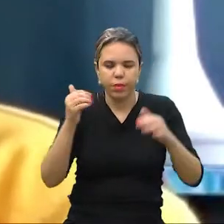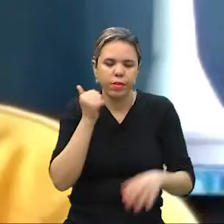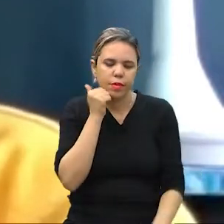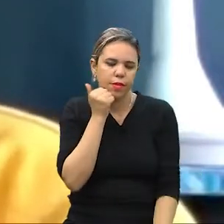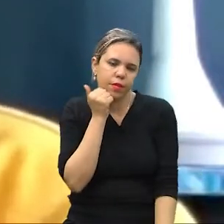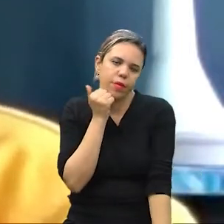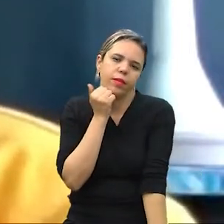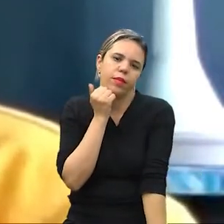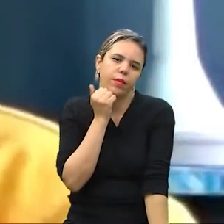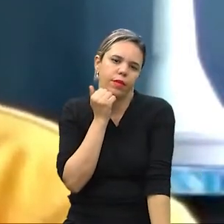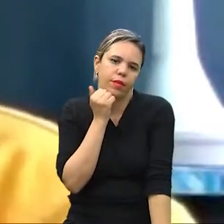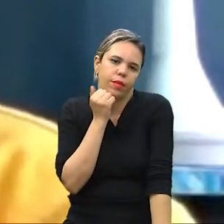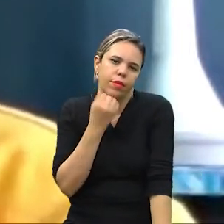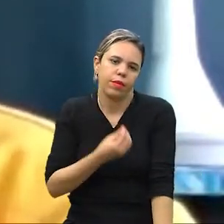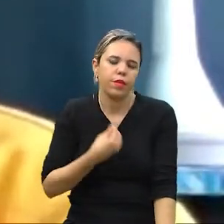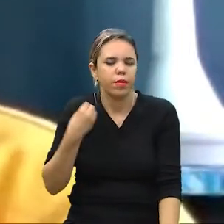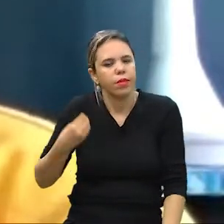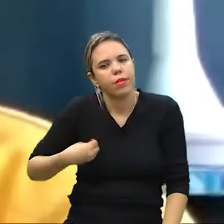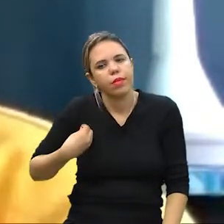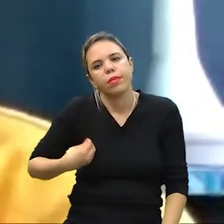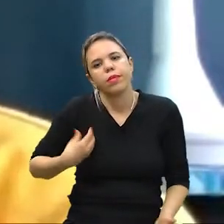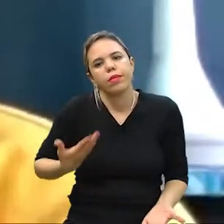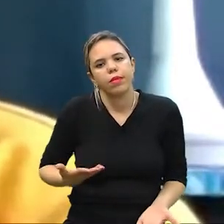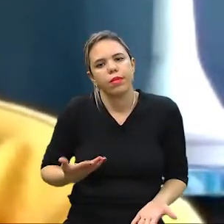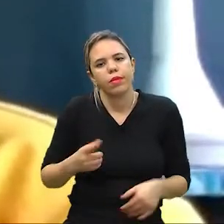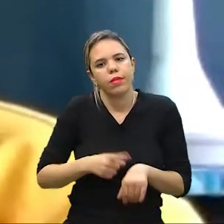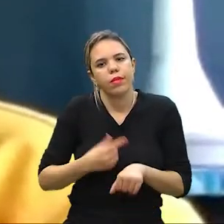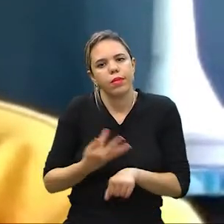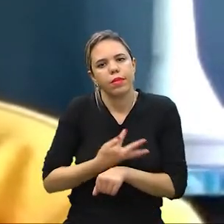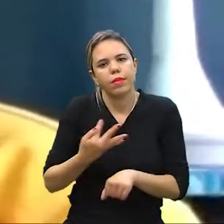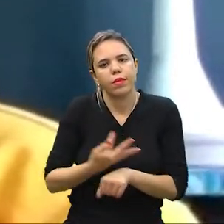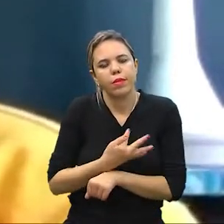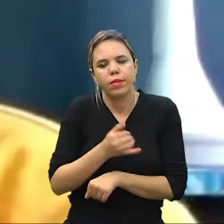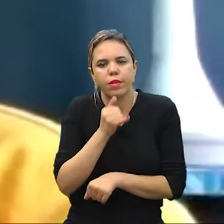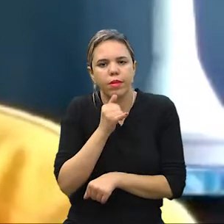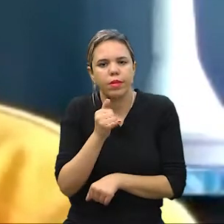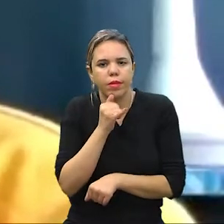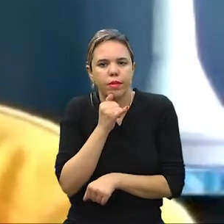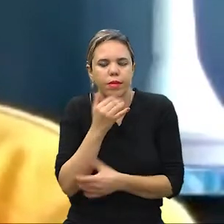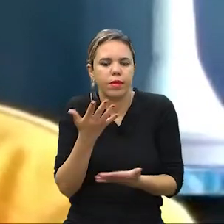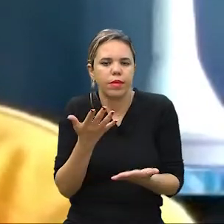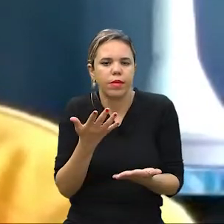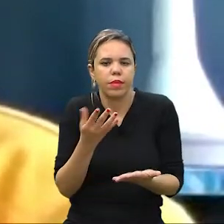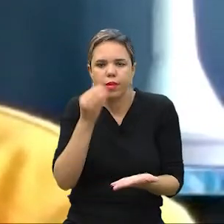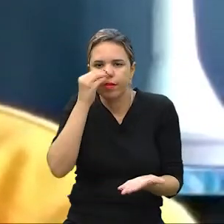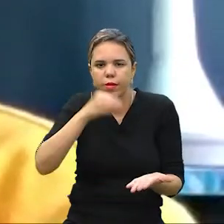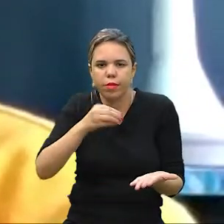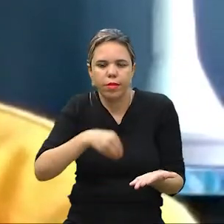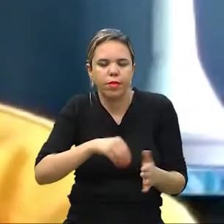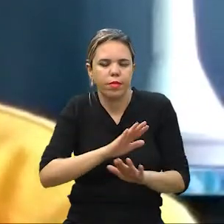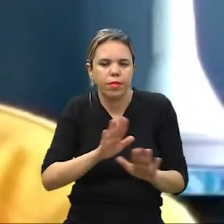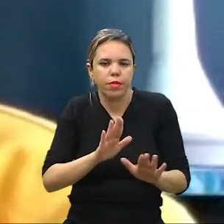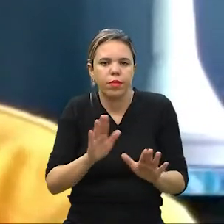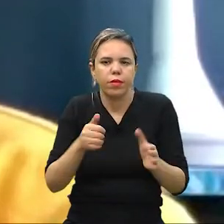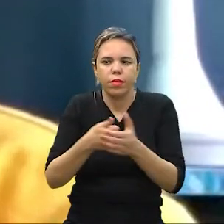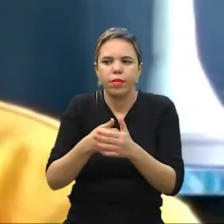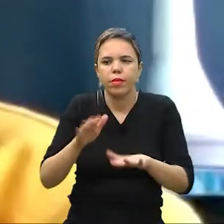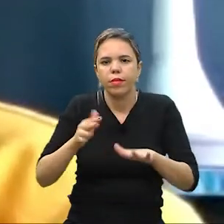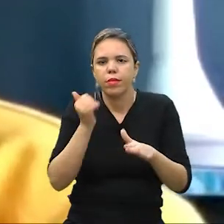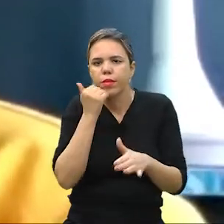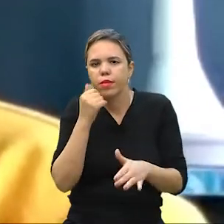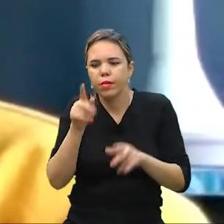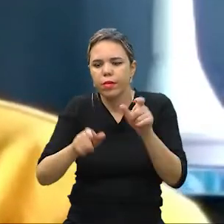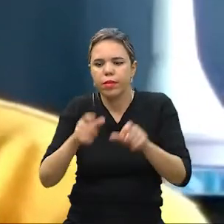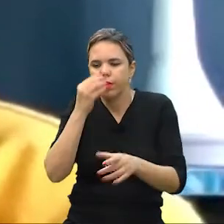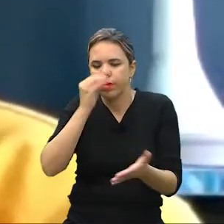ciência, né? Acho que a gente está vivendo, infelizmente, um momento de obscurantismo, eu não diria nem negacionismo, porque, às vezes, quando